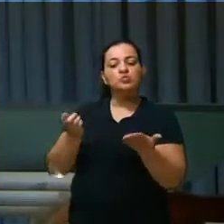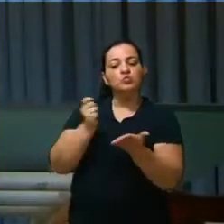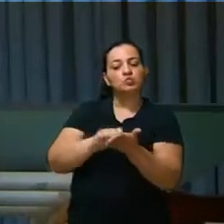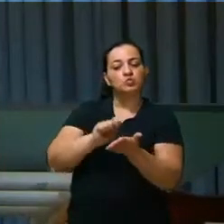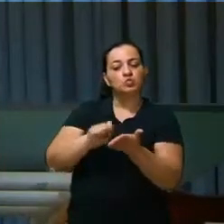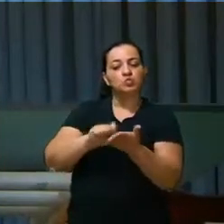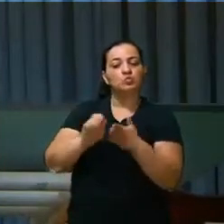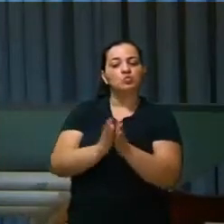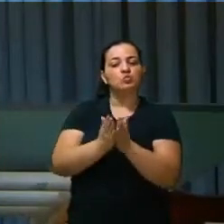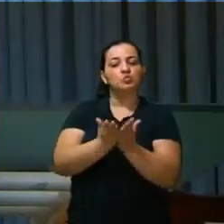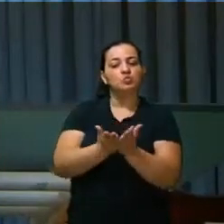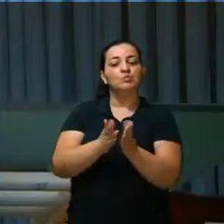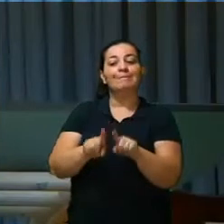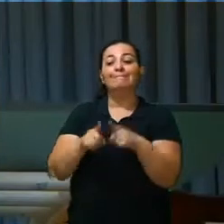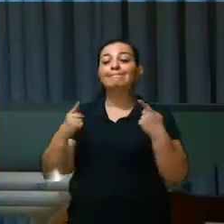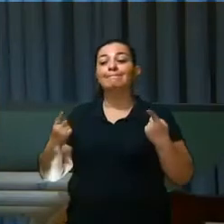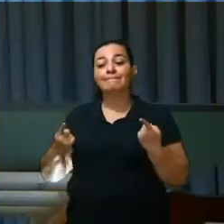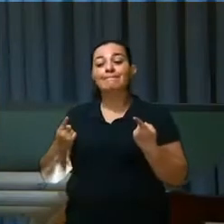mas